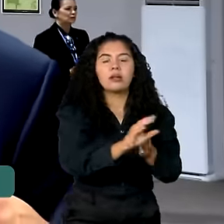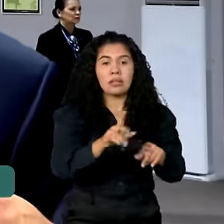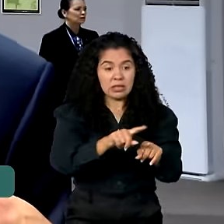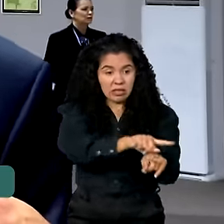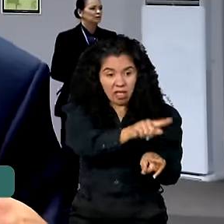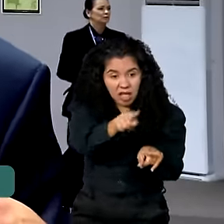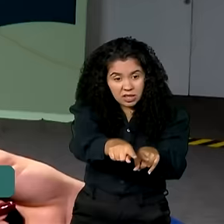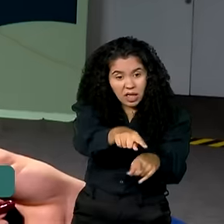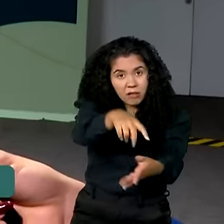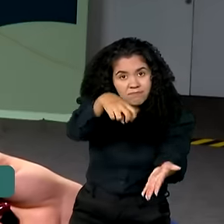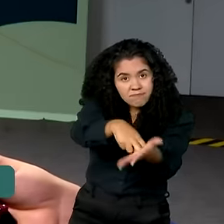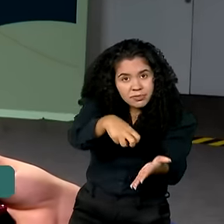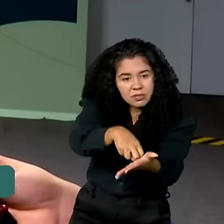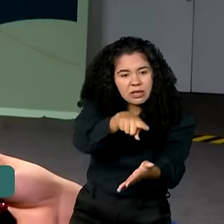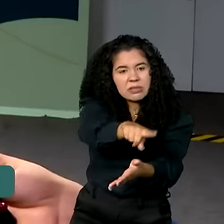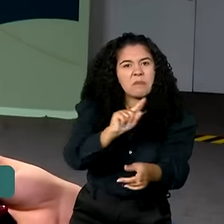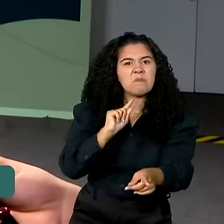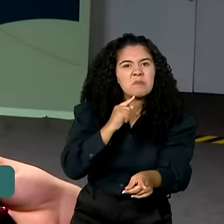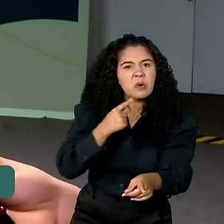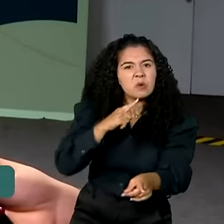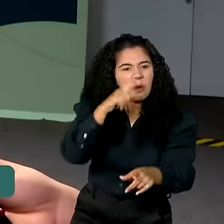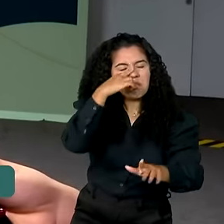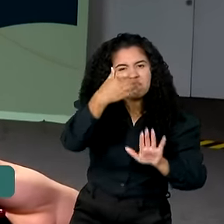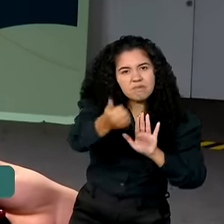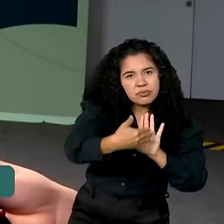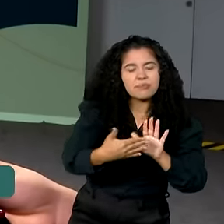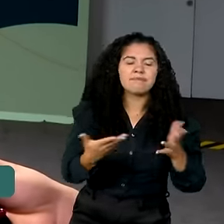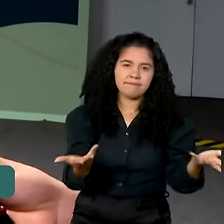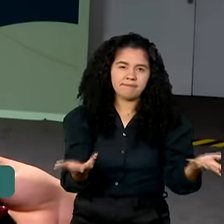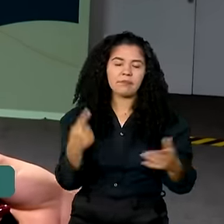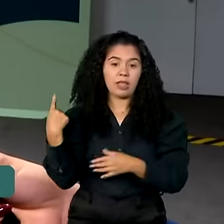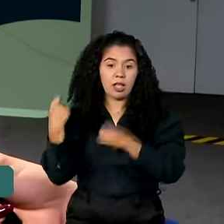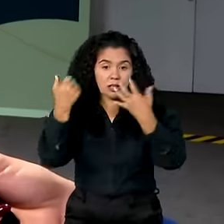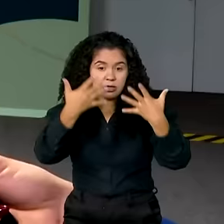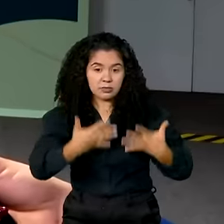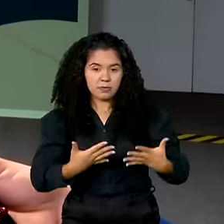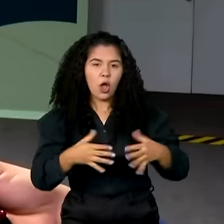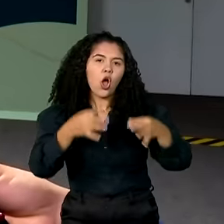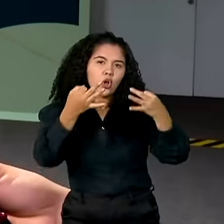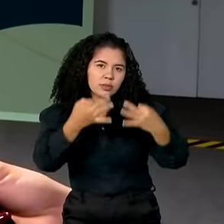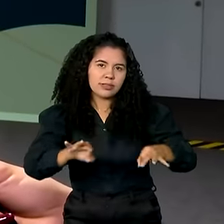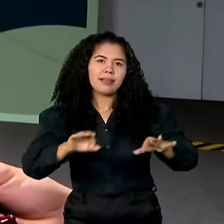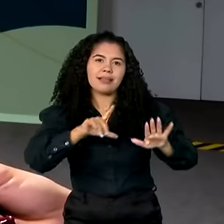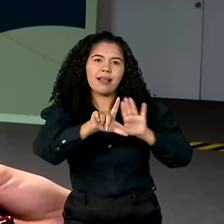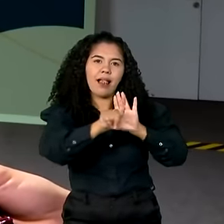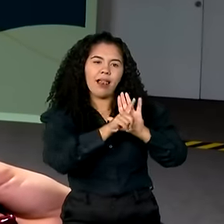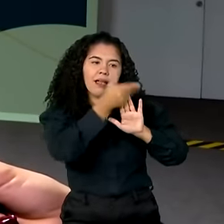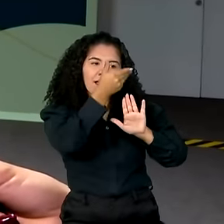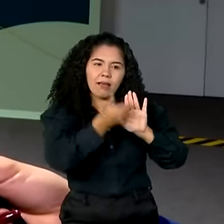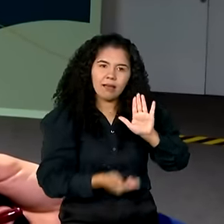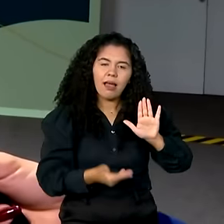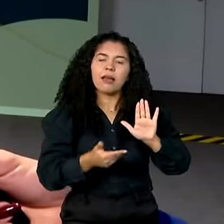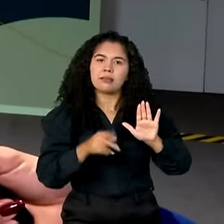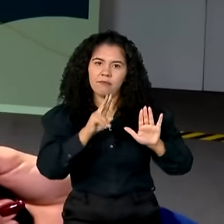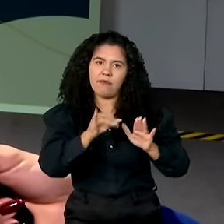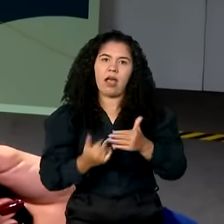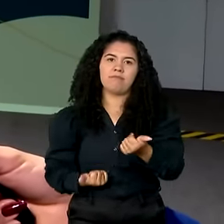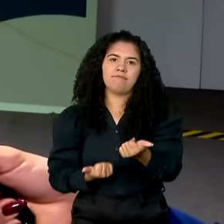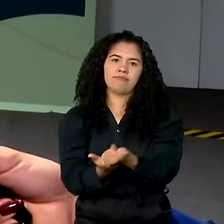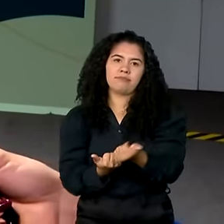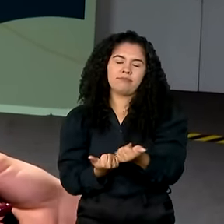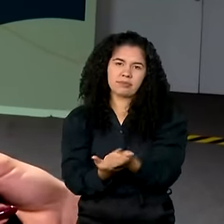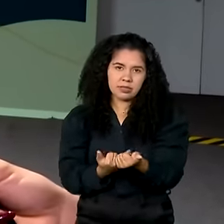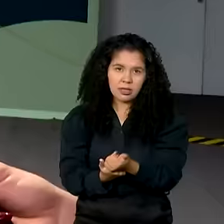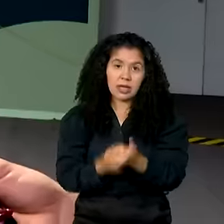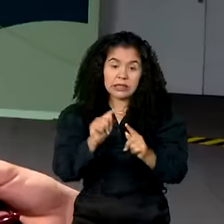está poluindo mais. Com certeza, um mercado regulado de carbono dará uma grande contribuição. O